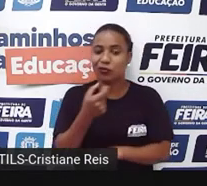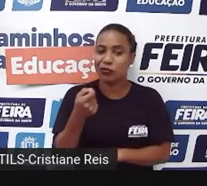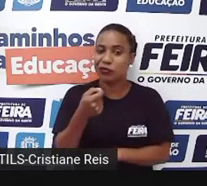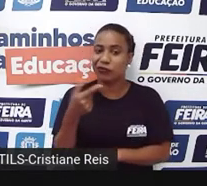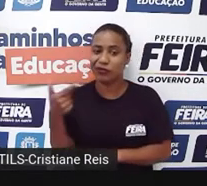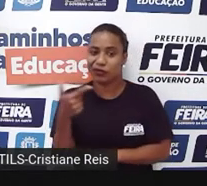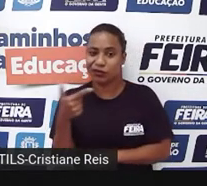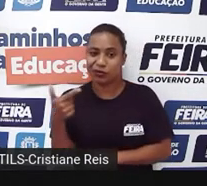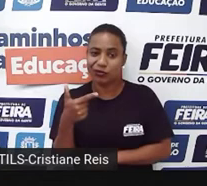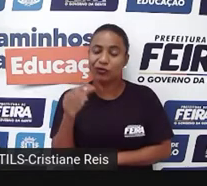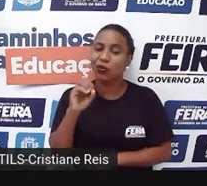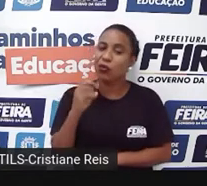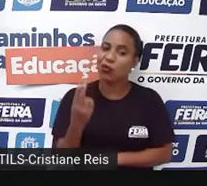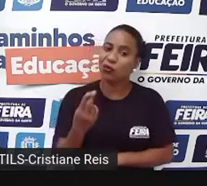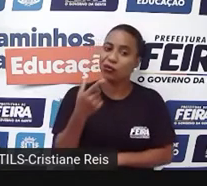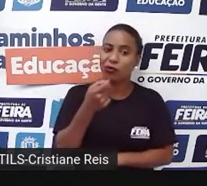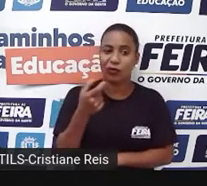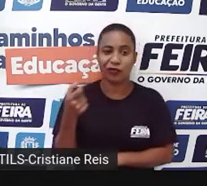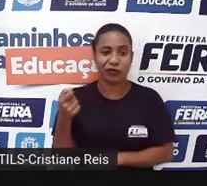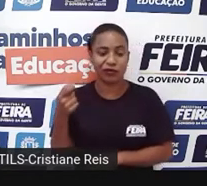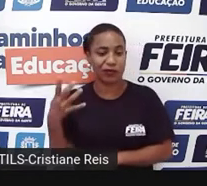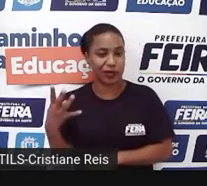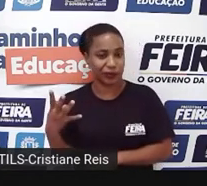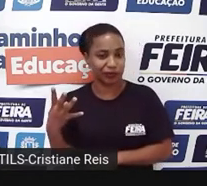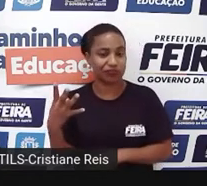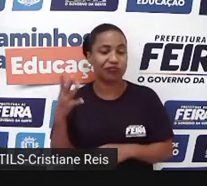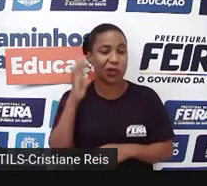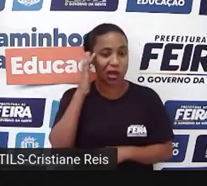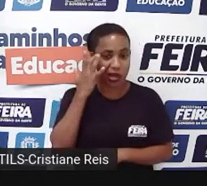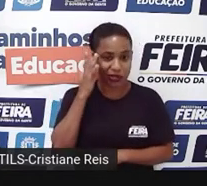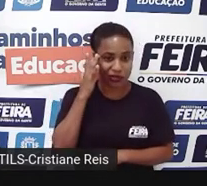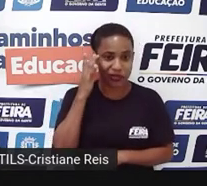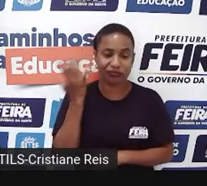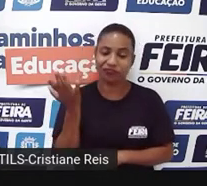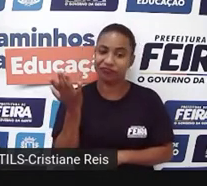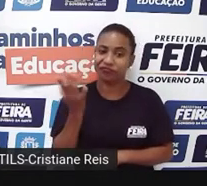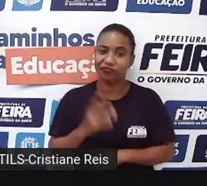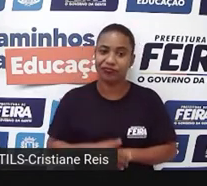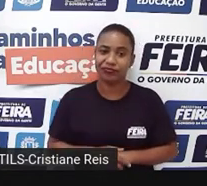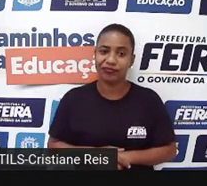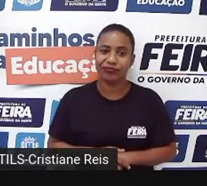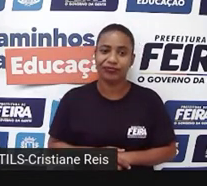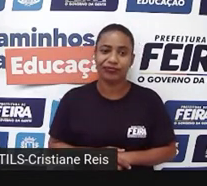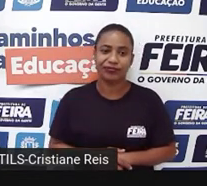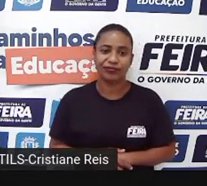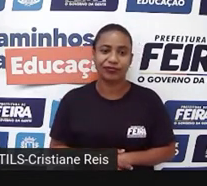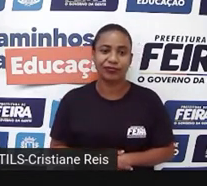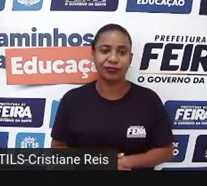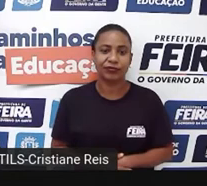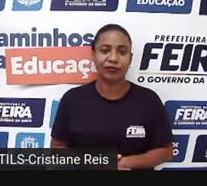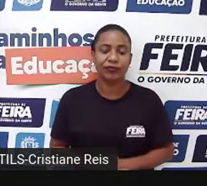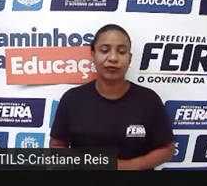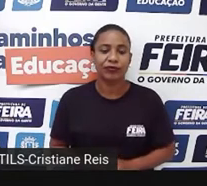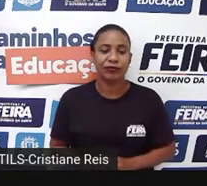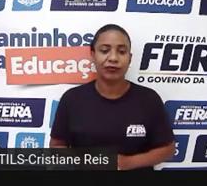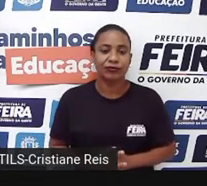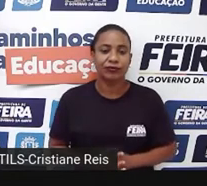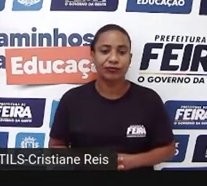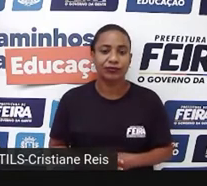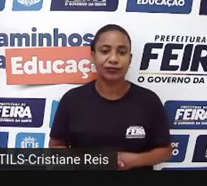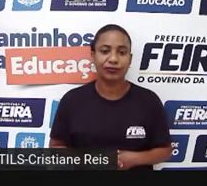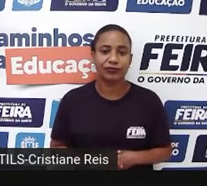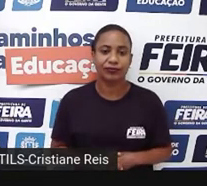ou 2024. The story will take place in Machu